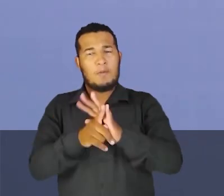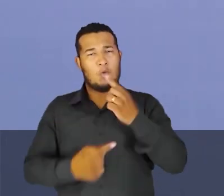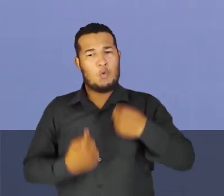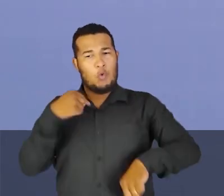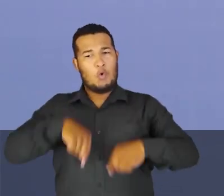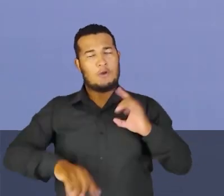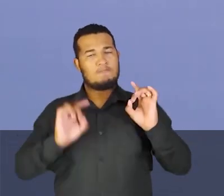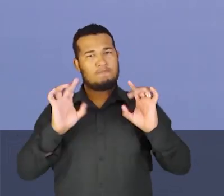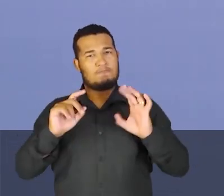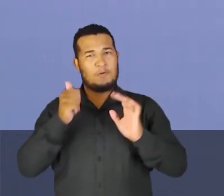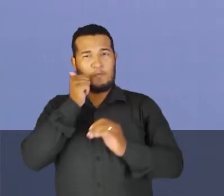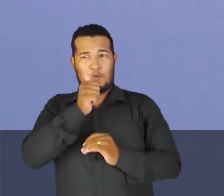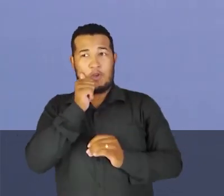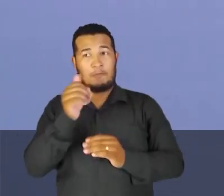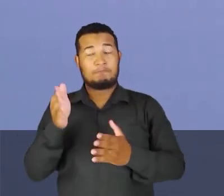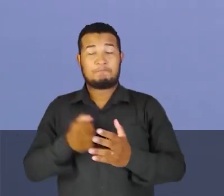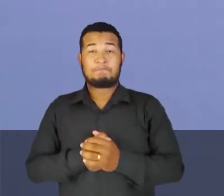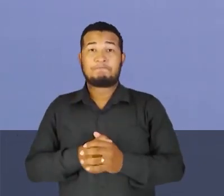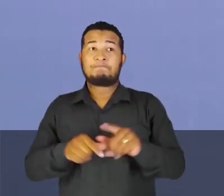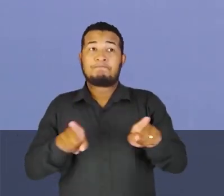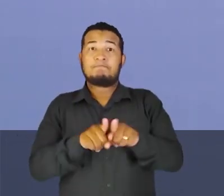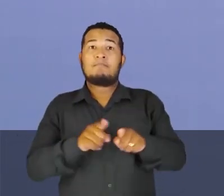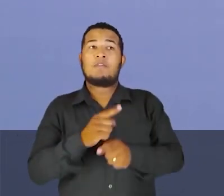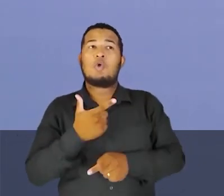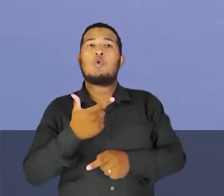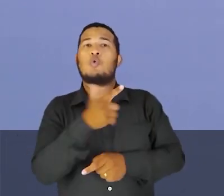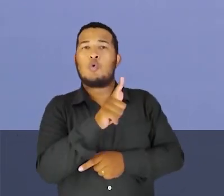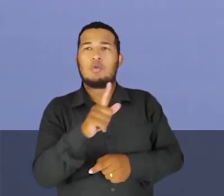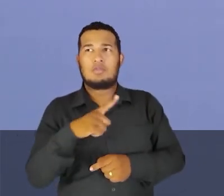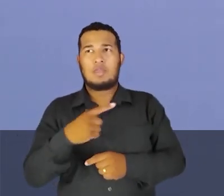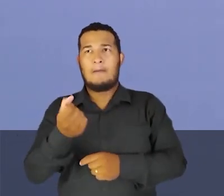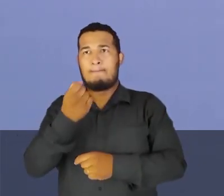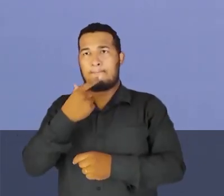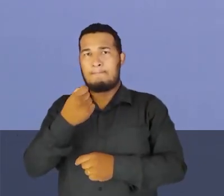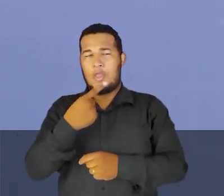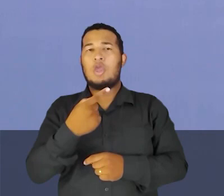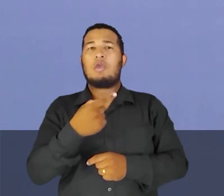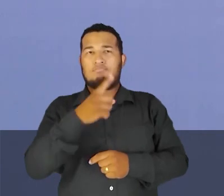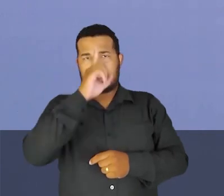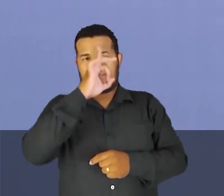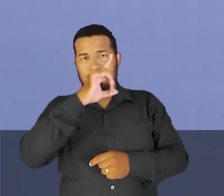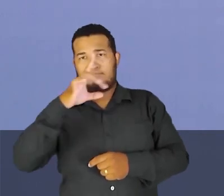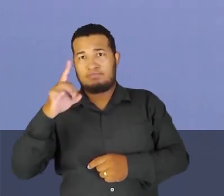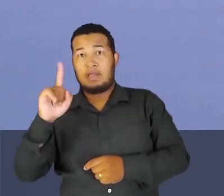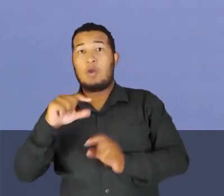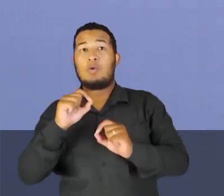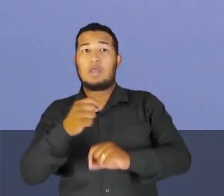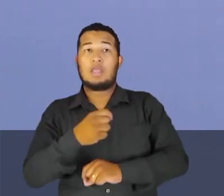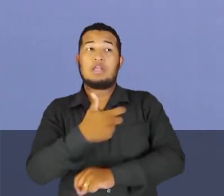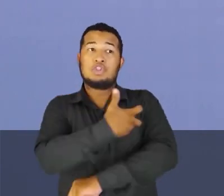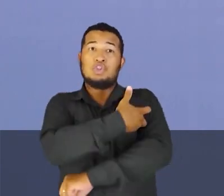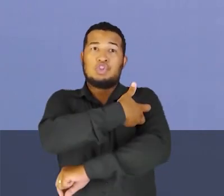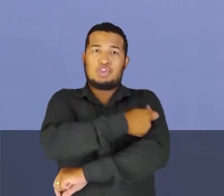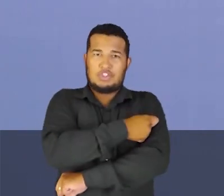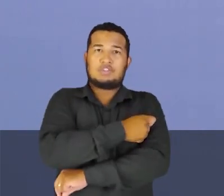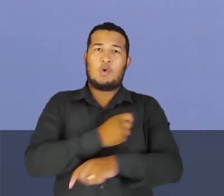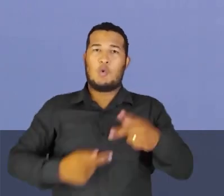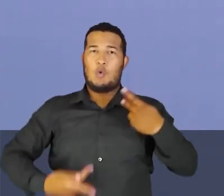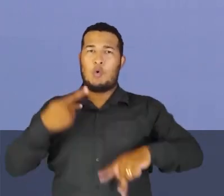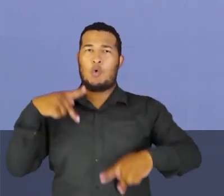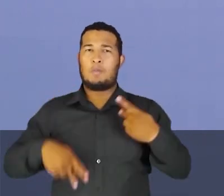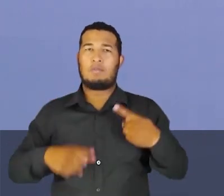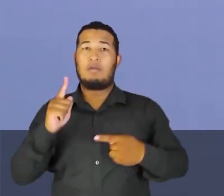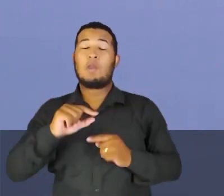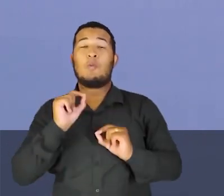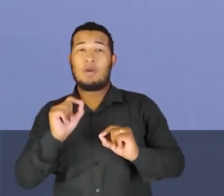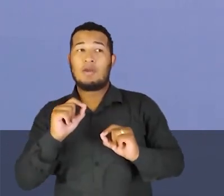organismo dela, ok? Outro método hormonal, além das pílulas anticoncepcionais, é a injeção hormonal, que é uma injeção